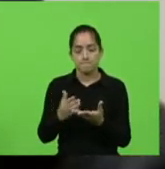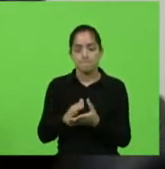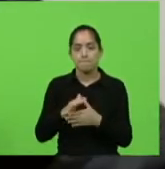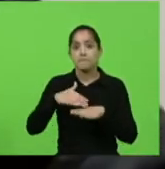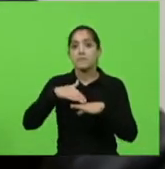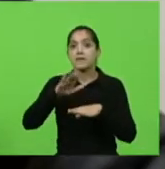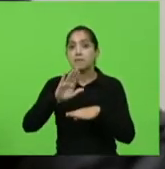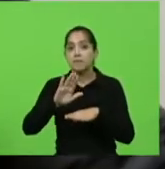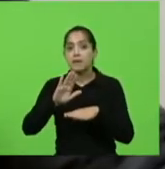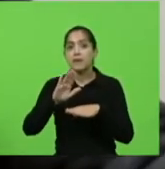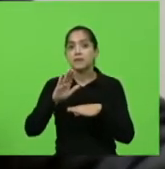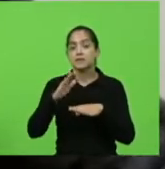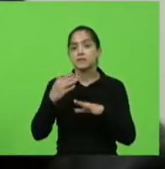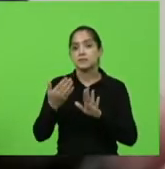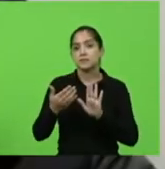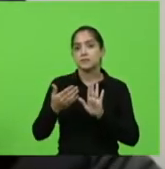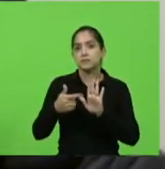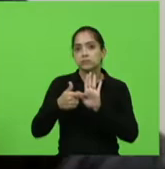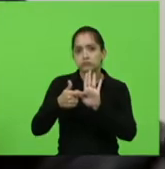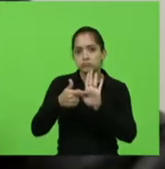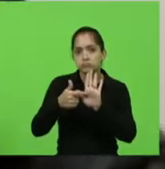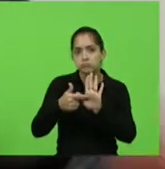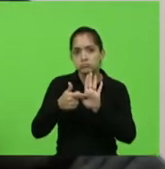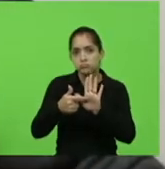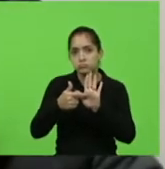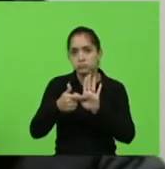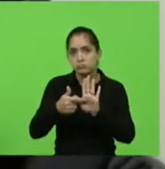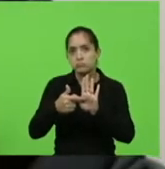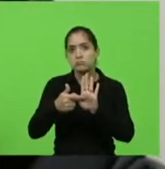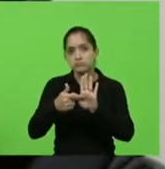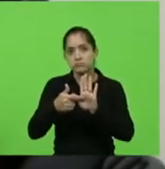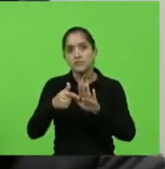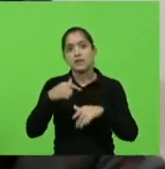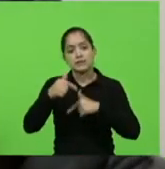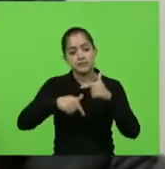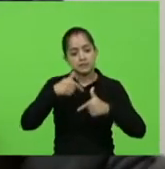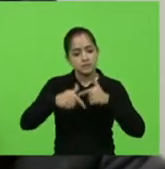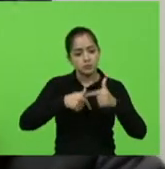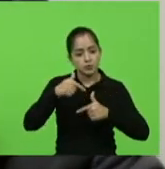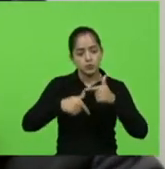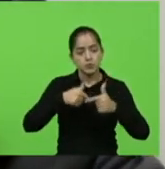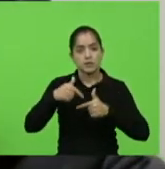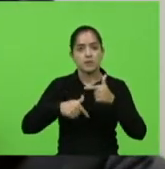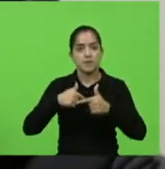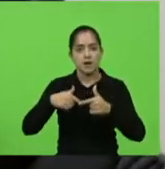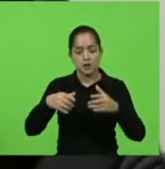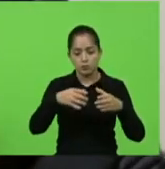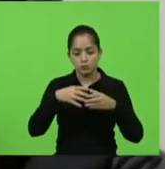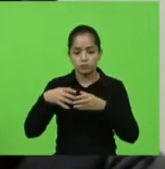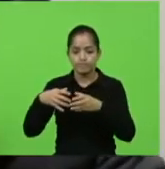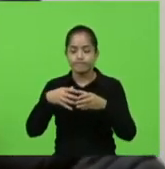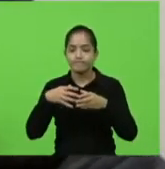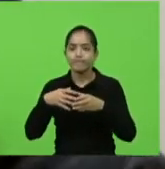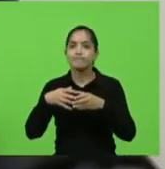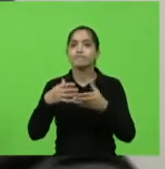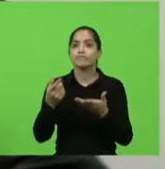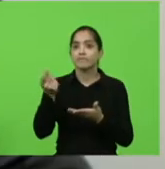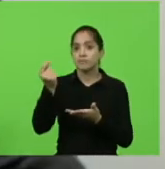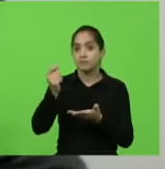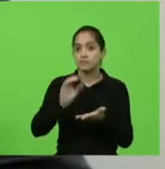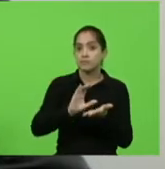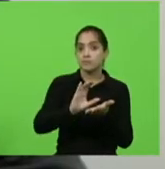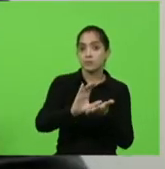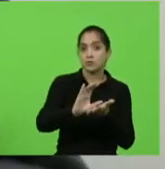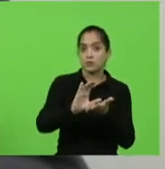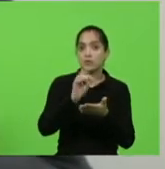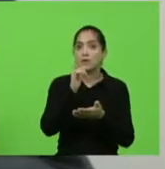mais elementos que surgiram desse trabalho todo que diz respeito aos recursos hídricos